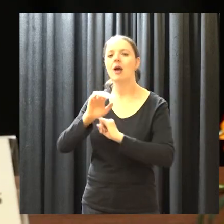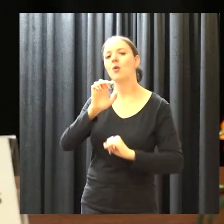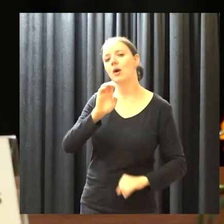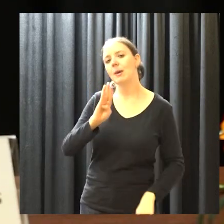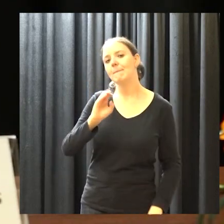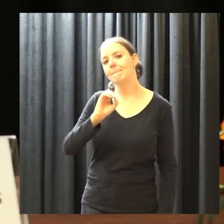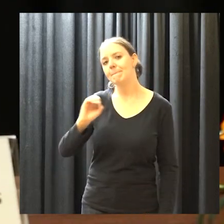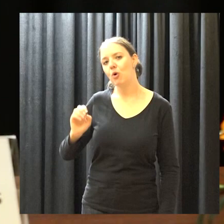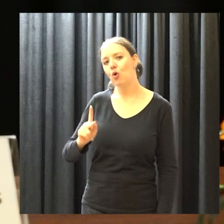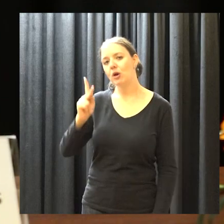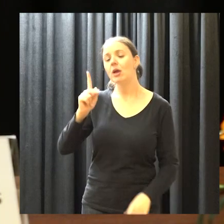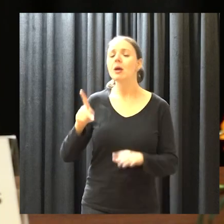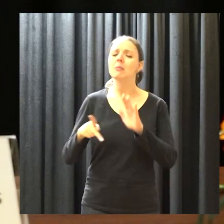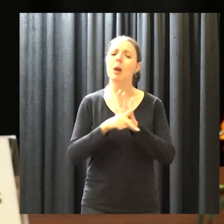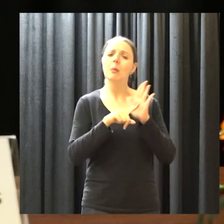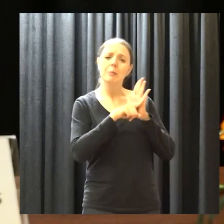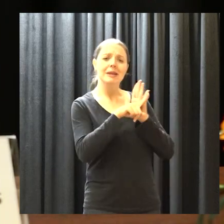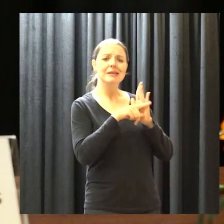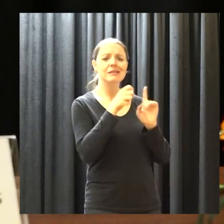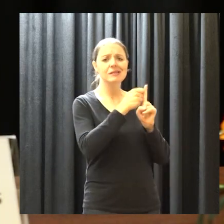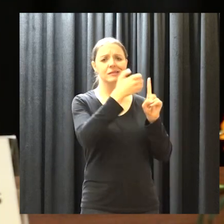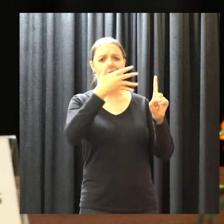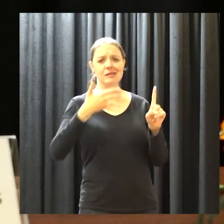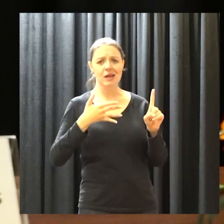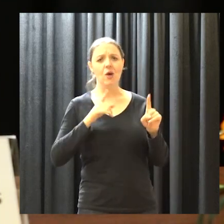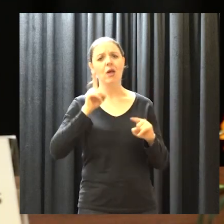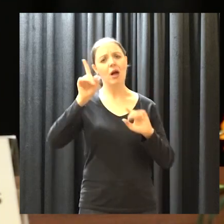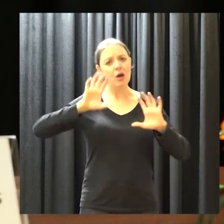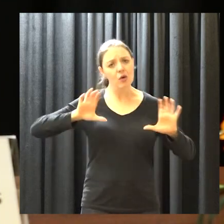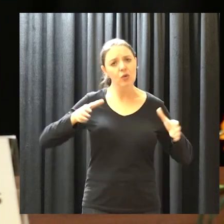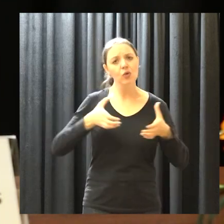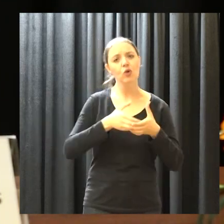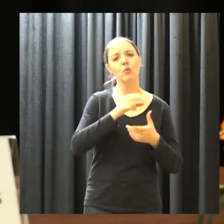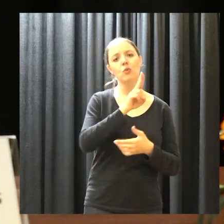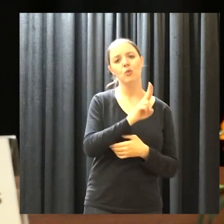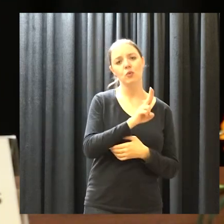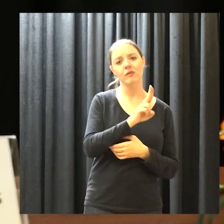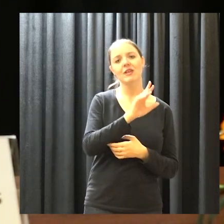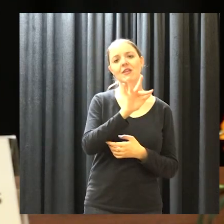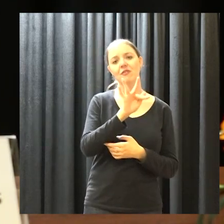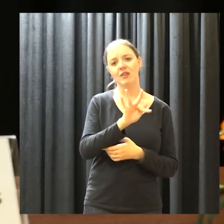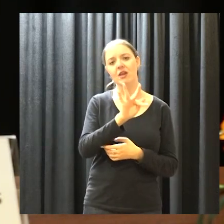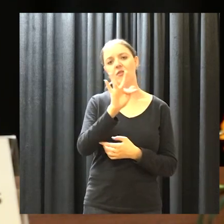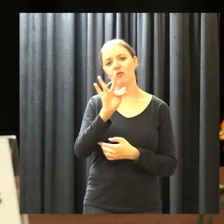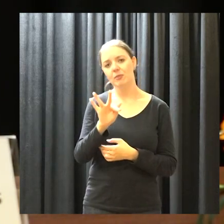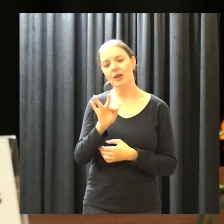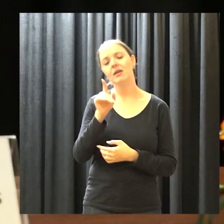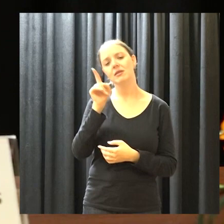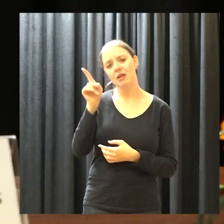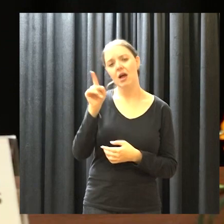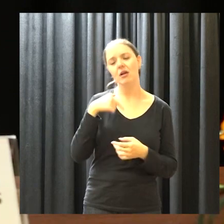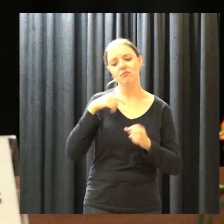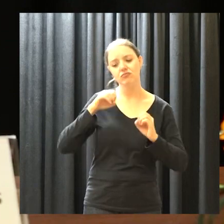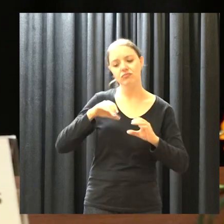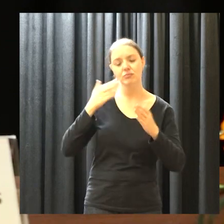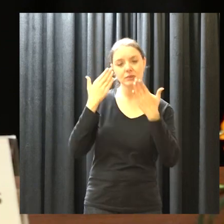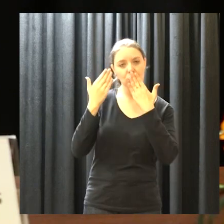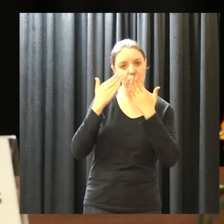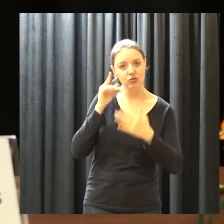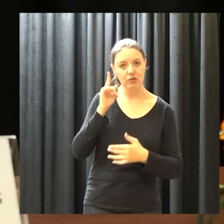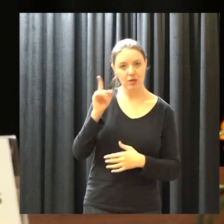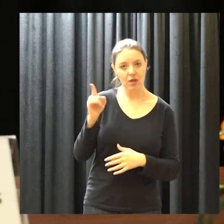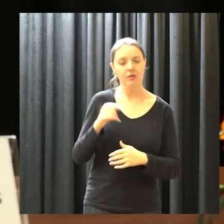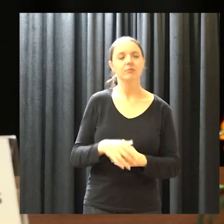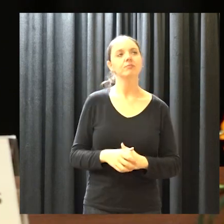eu realizei em grupo, né, lá na Universidade Federal Fluminense, onde eu dou aula na psicologia.